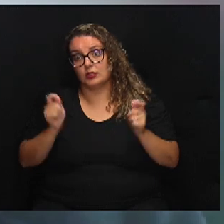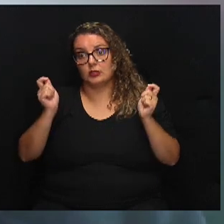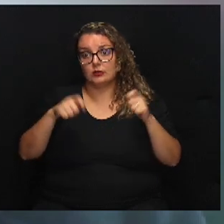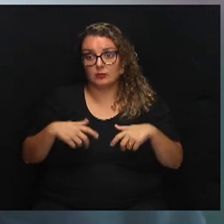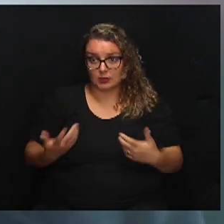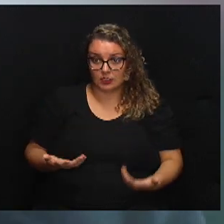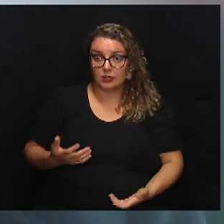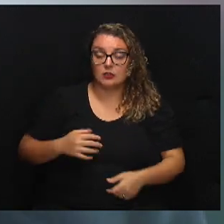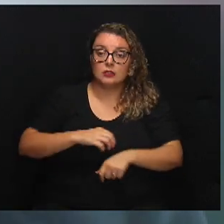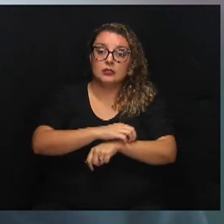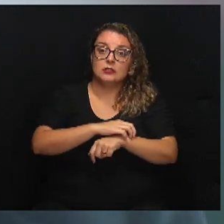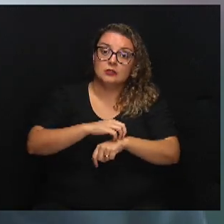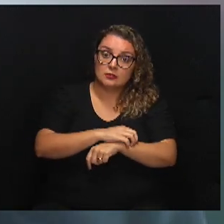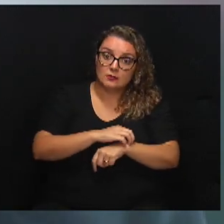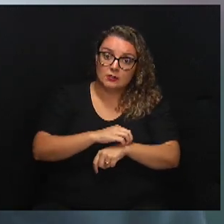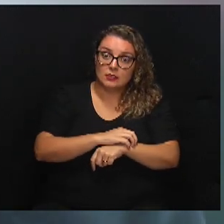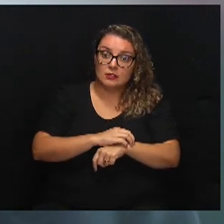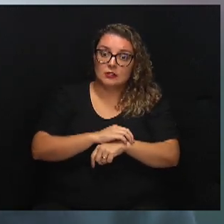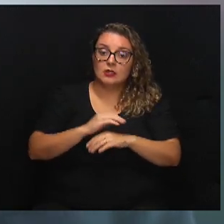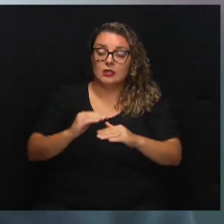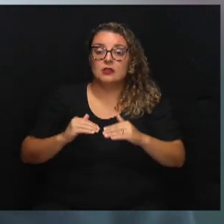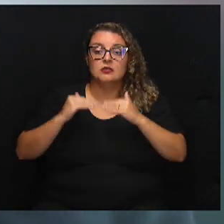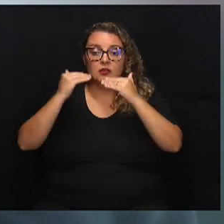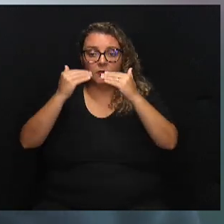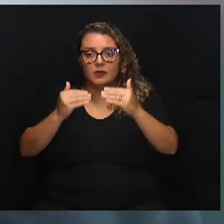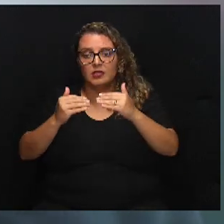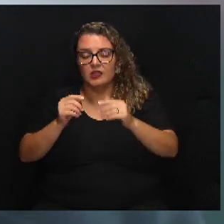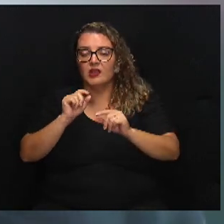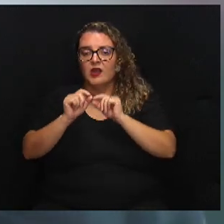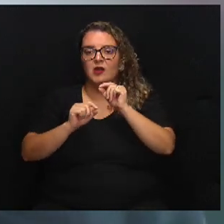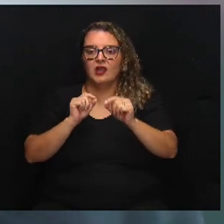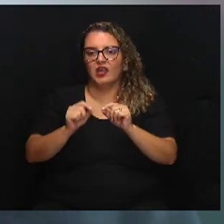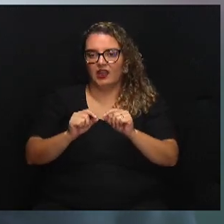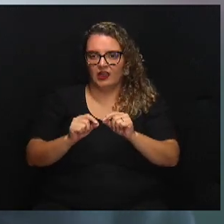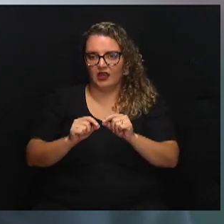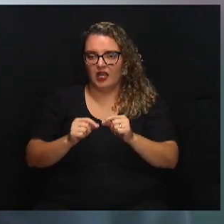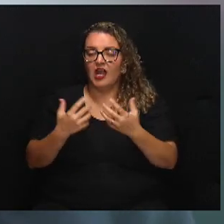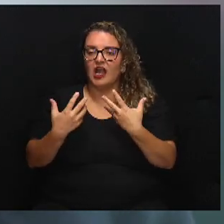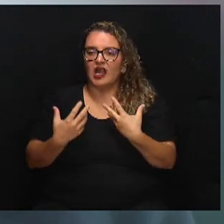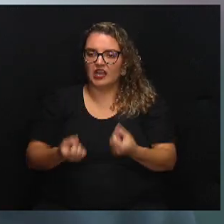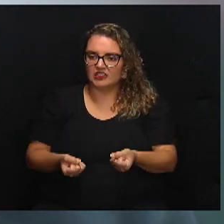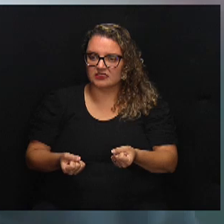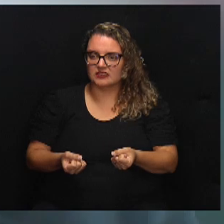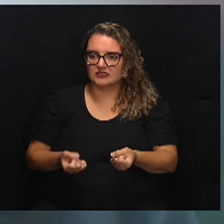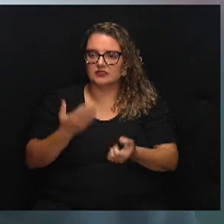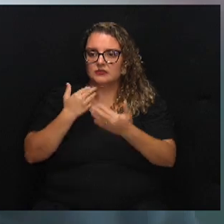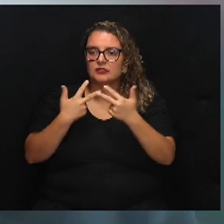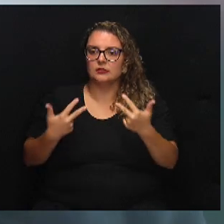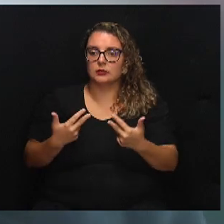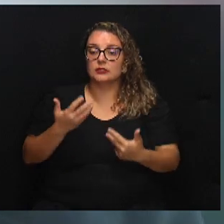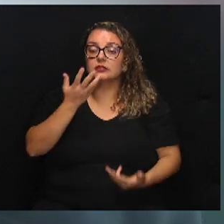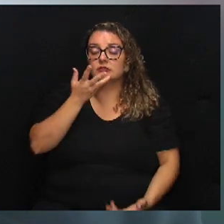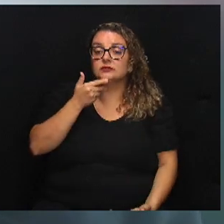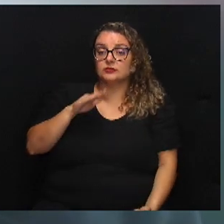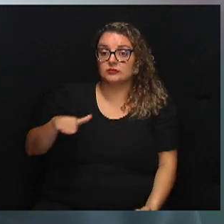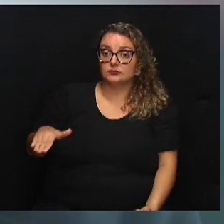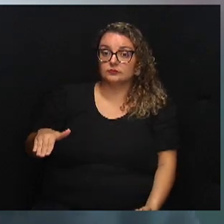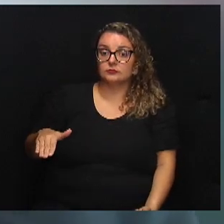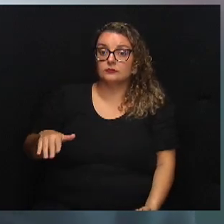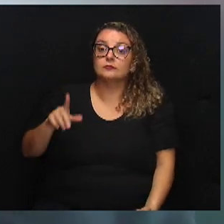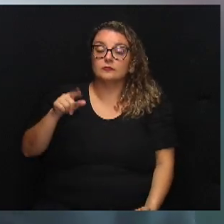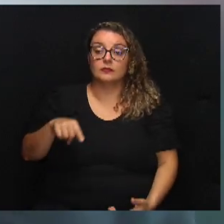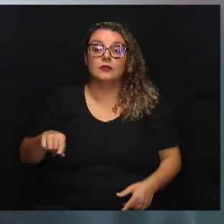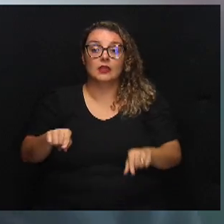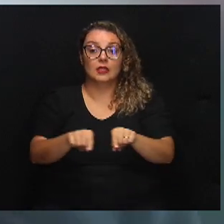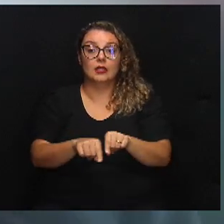de alergia e, sobretudo, a aceitação da alimentação da criança, que é